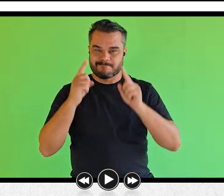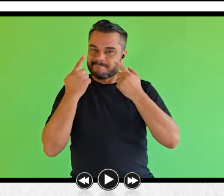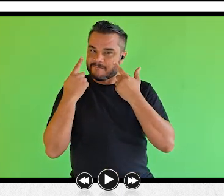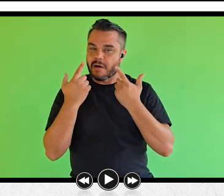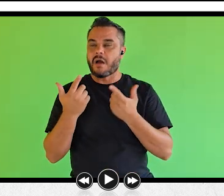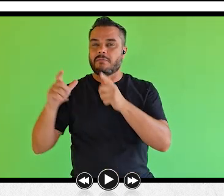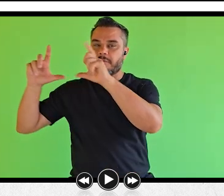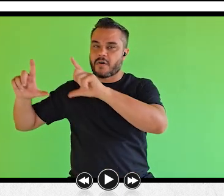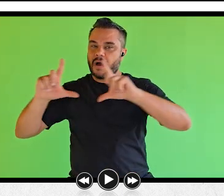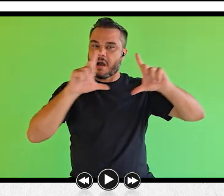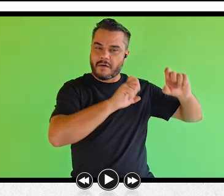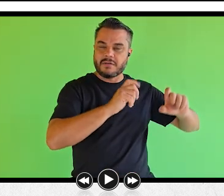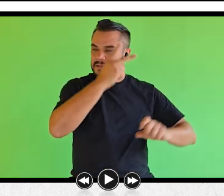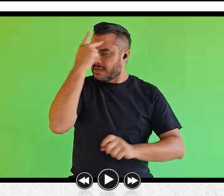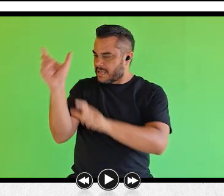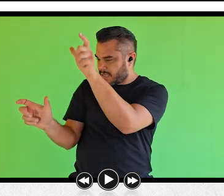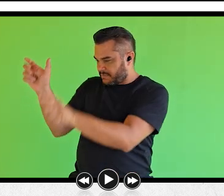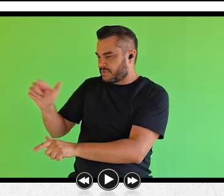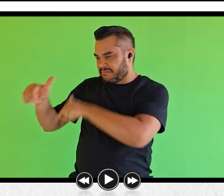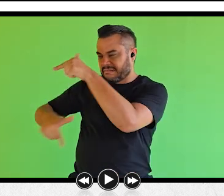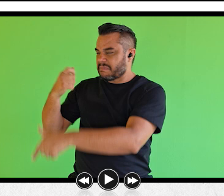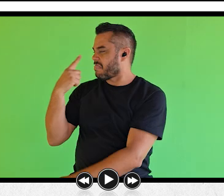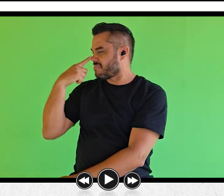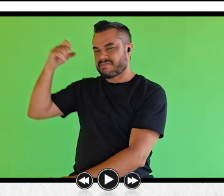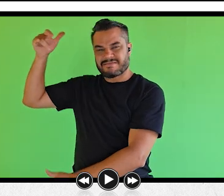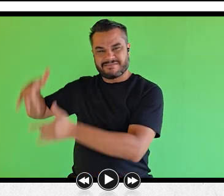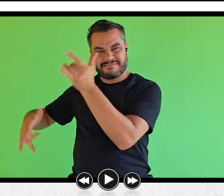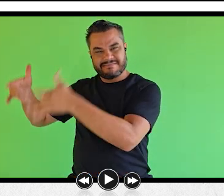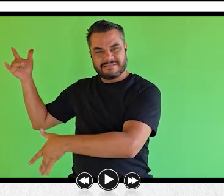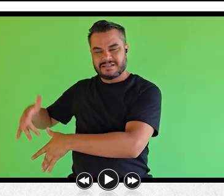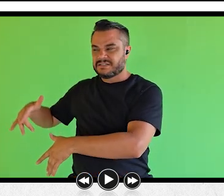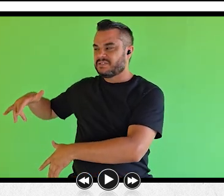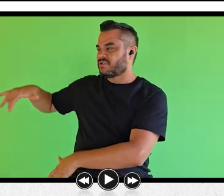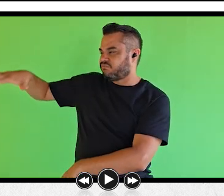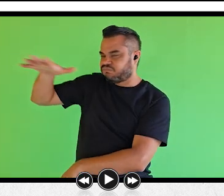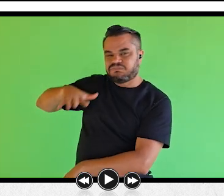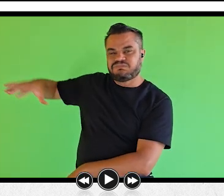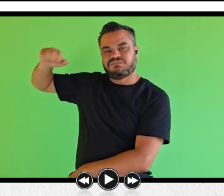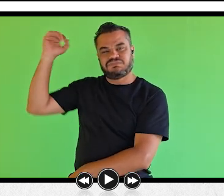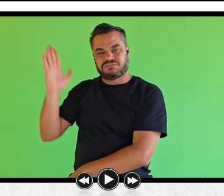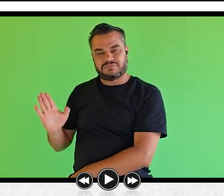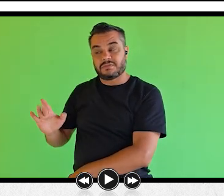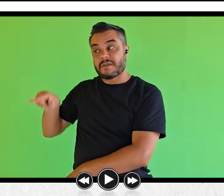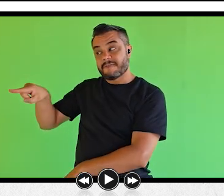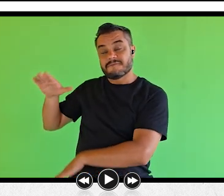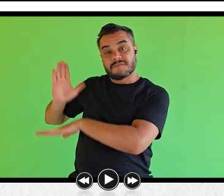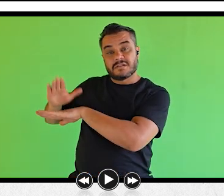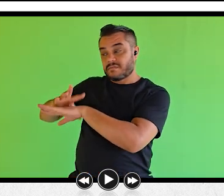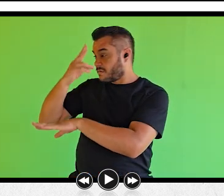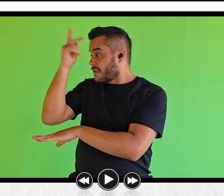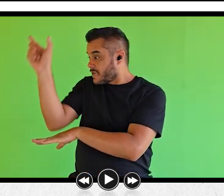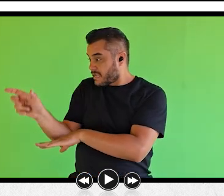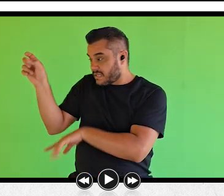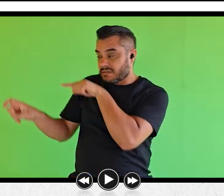país. Então, a gente precisa fazer com que essas pessoas que atuam naquela situação insalubre, elas tenham um local com condições